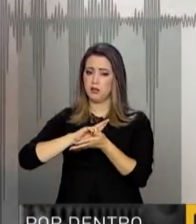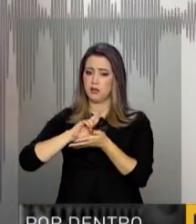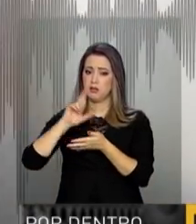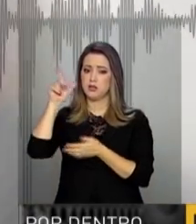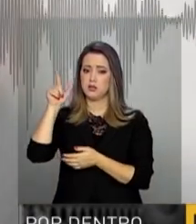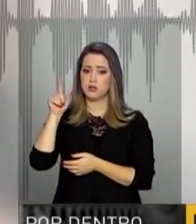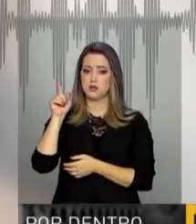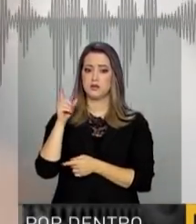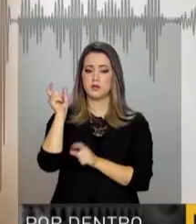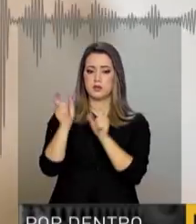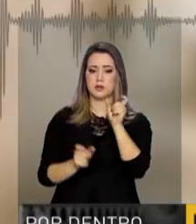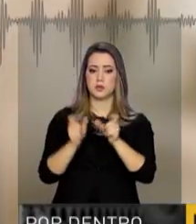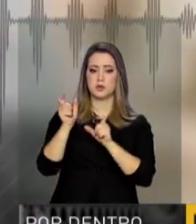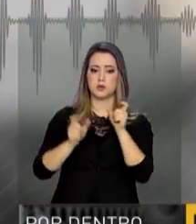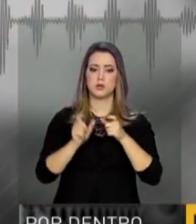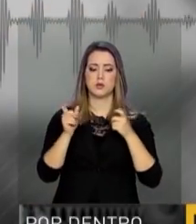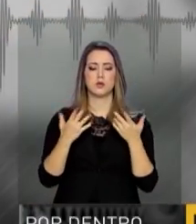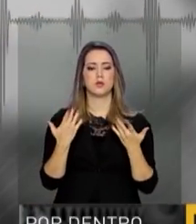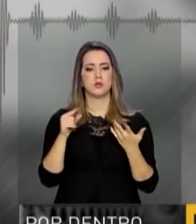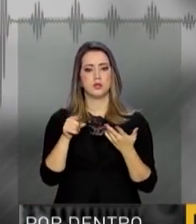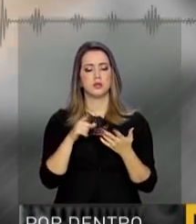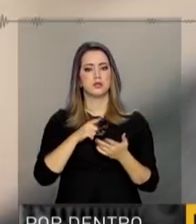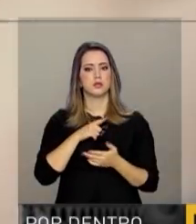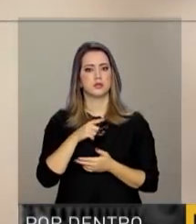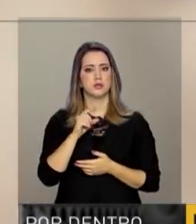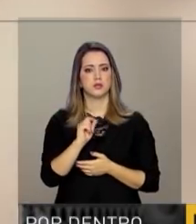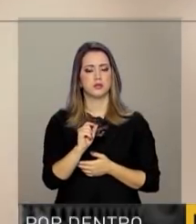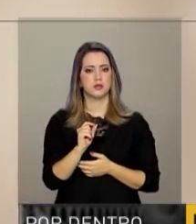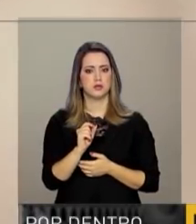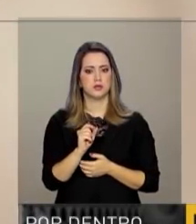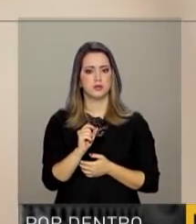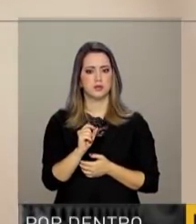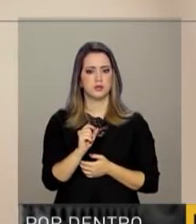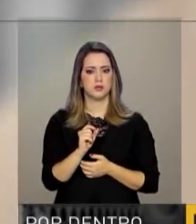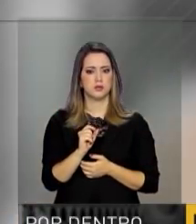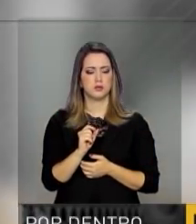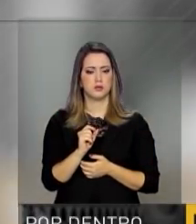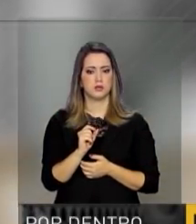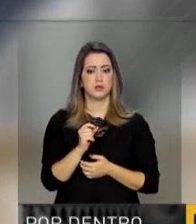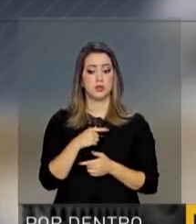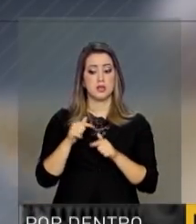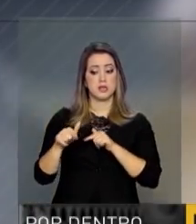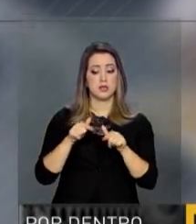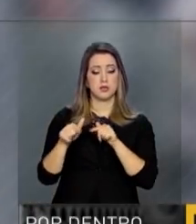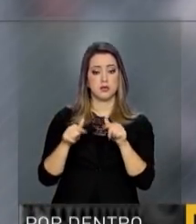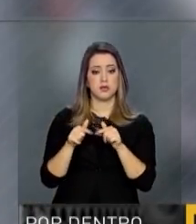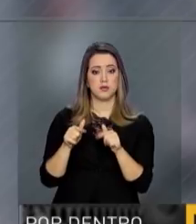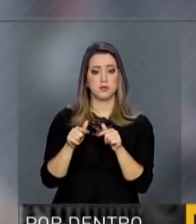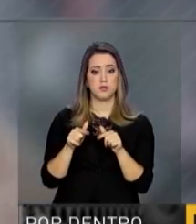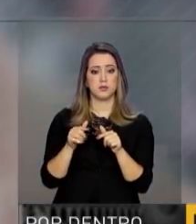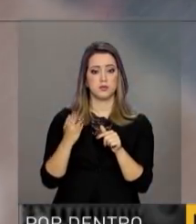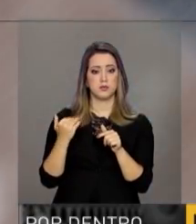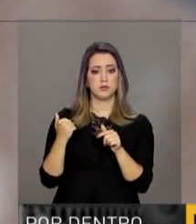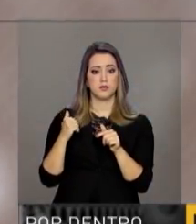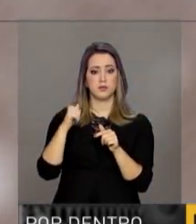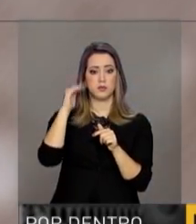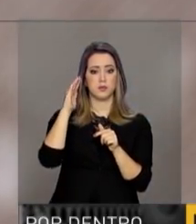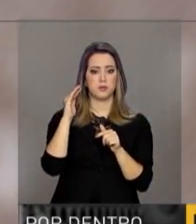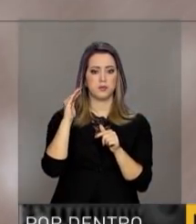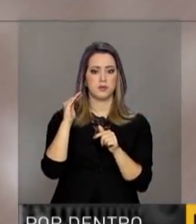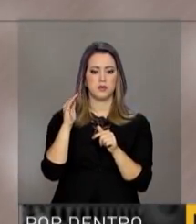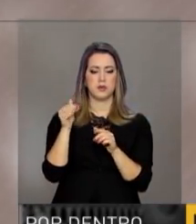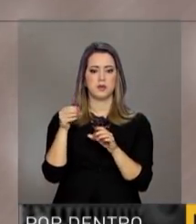exatamente as pessoas detêm nos seus empregos, mas exatamente